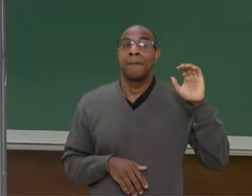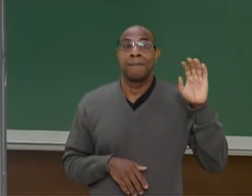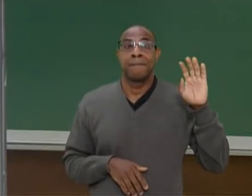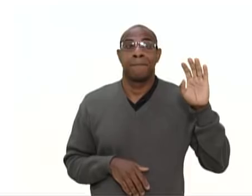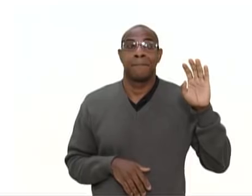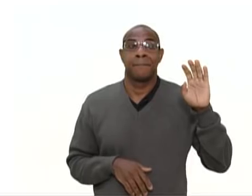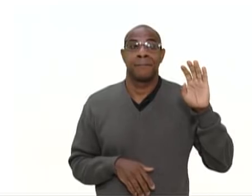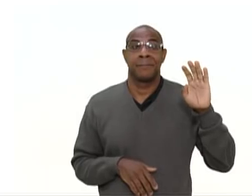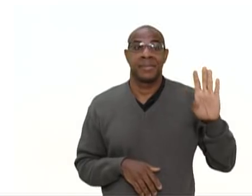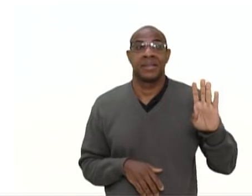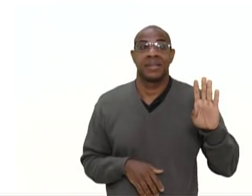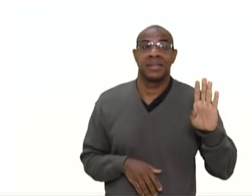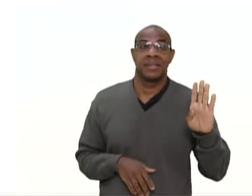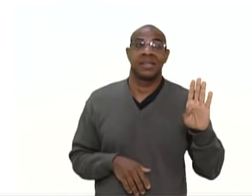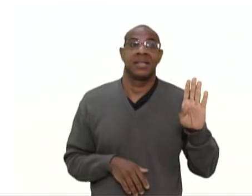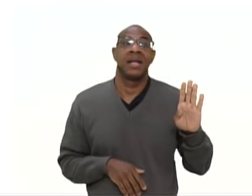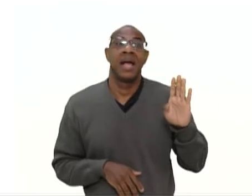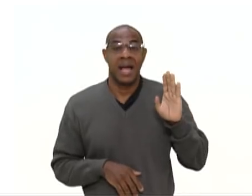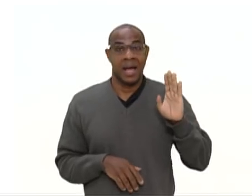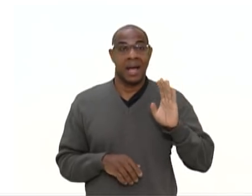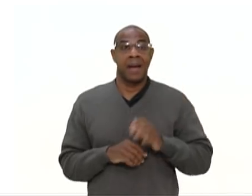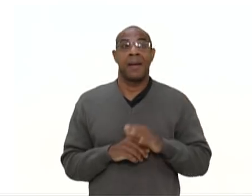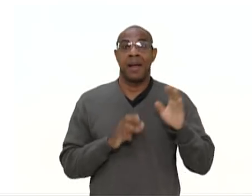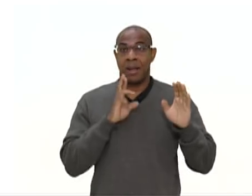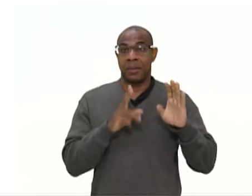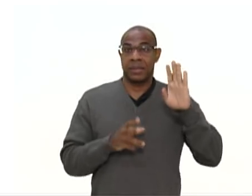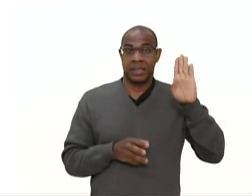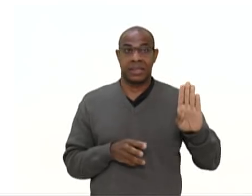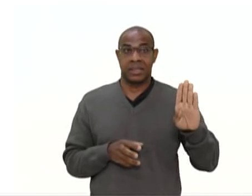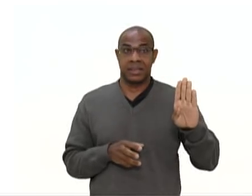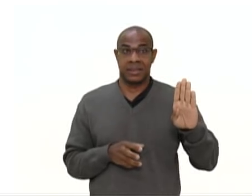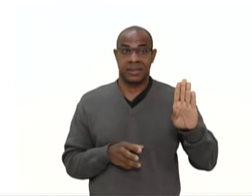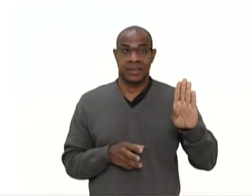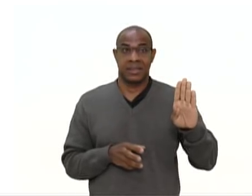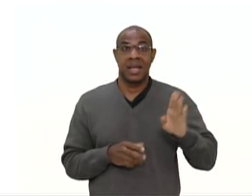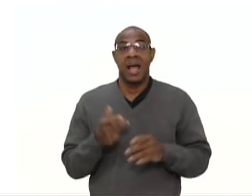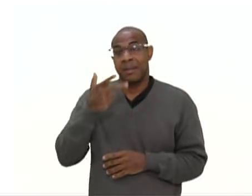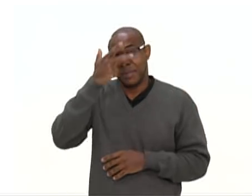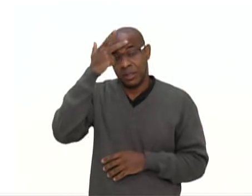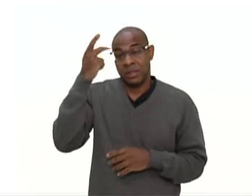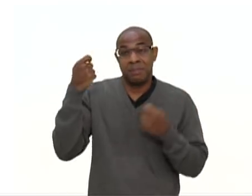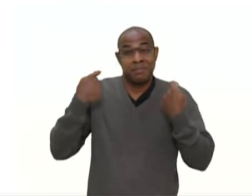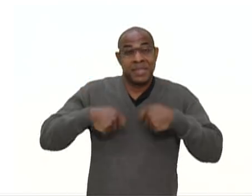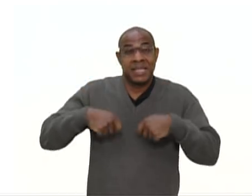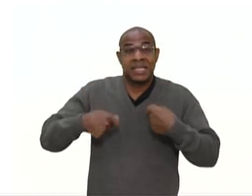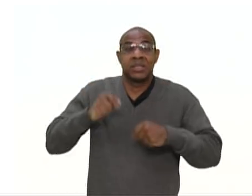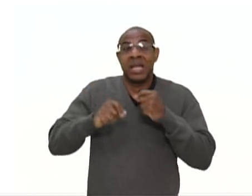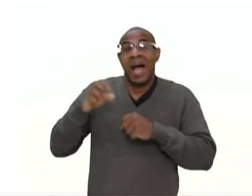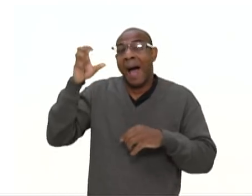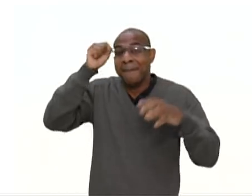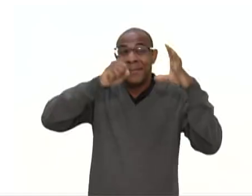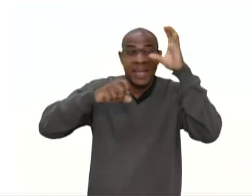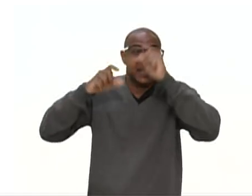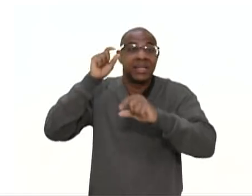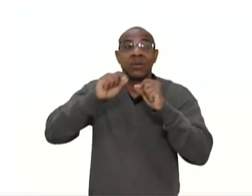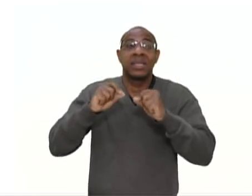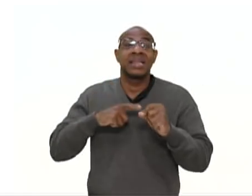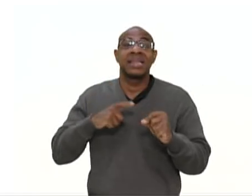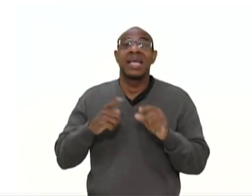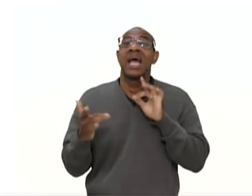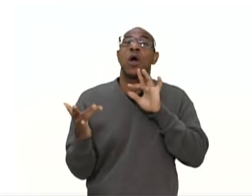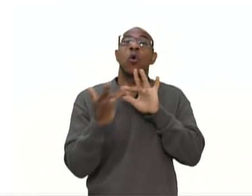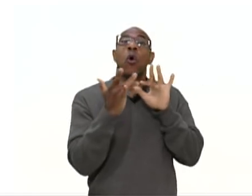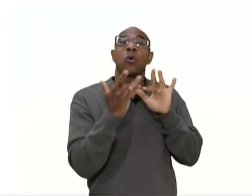Questão 6. A tese que a autora defende é letra B. As pessoas precisam aprender a ter